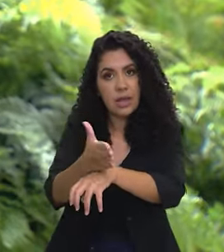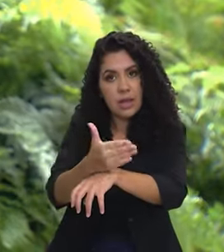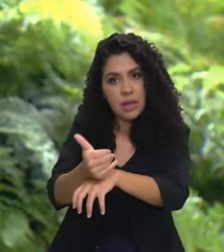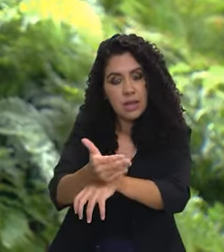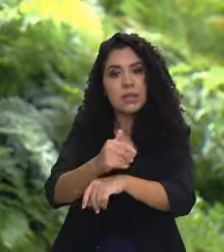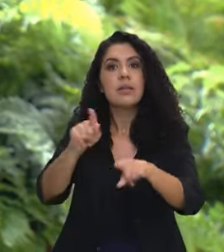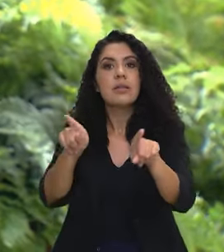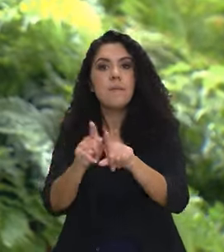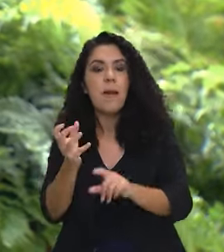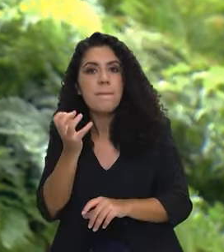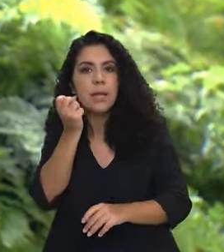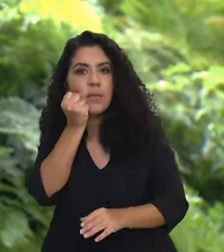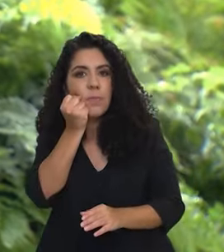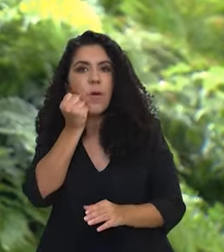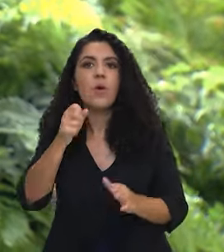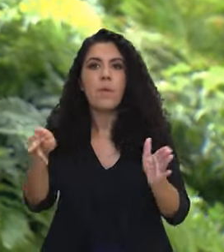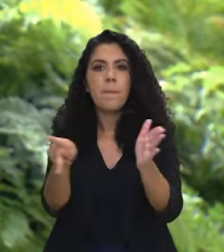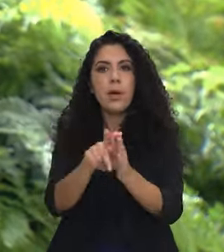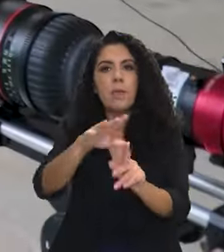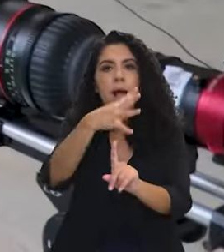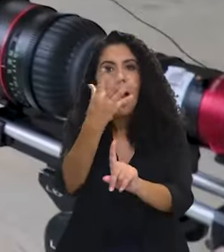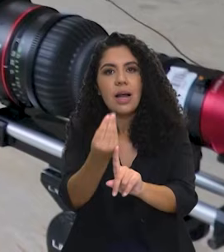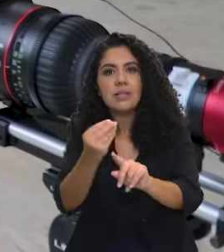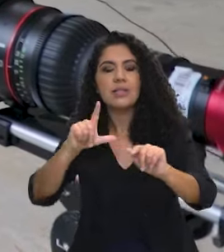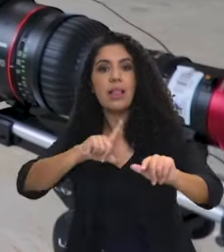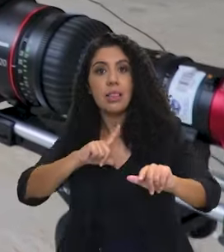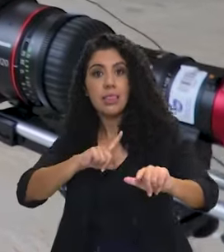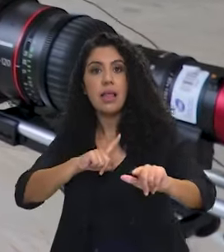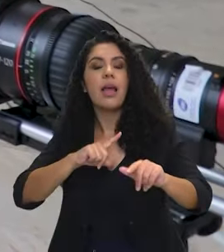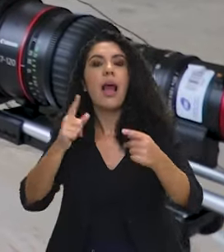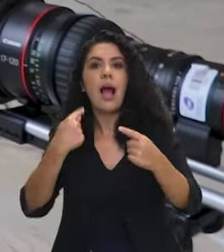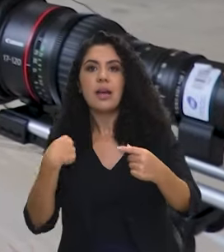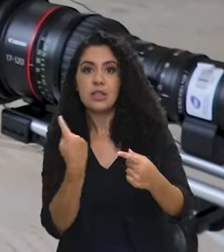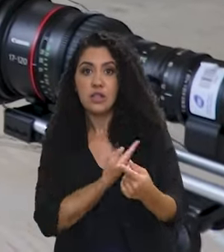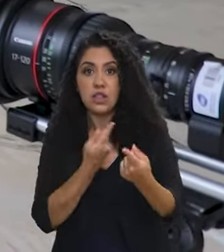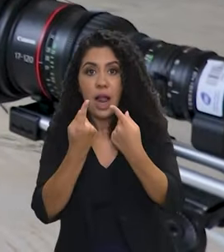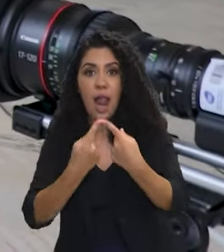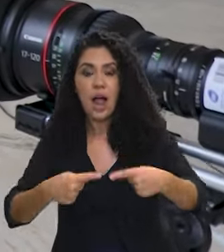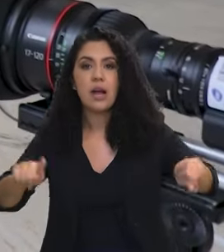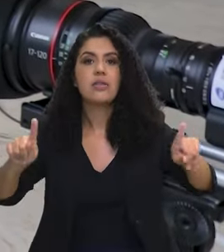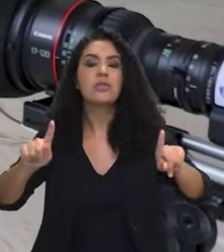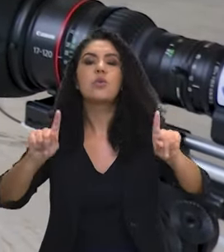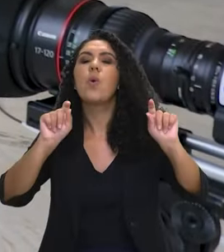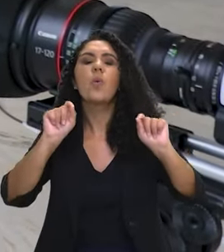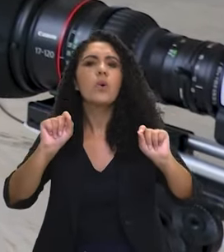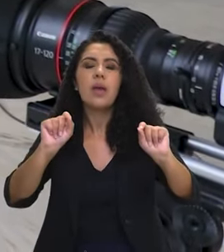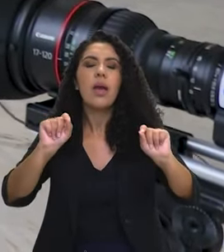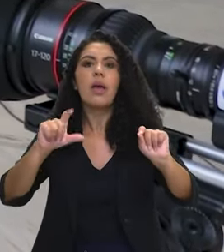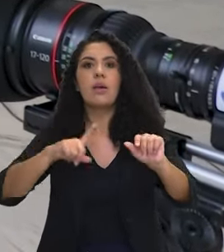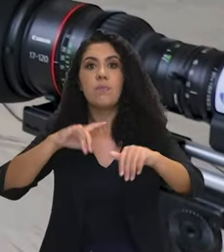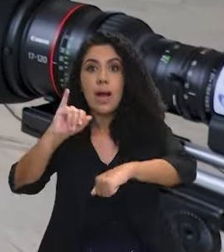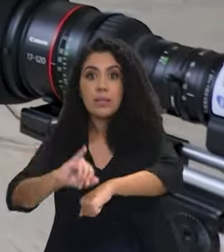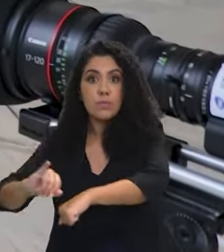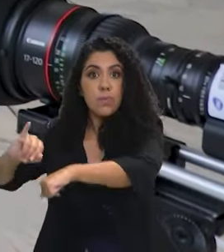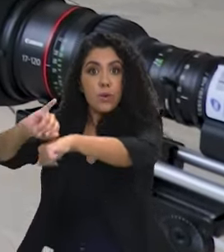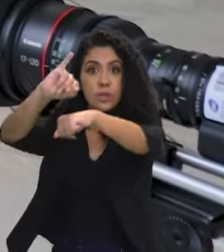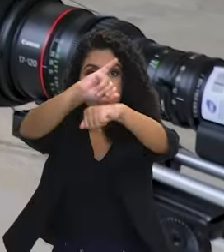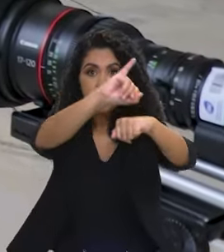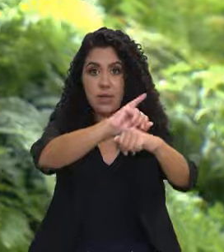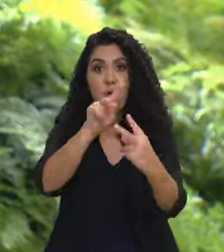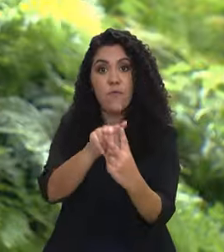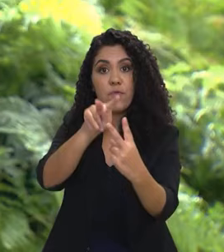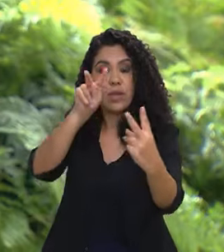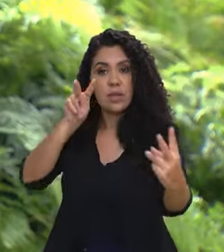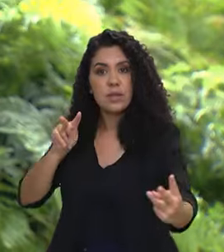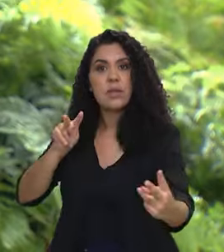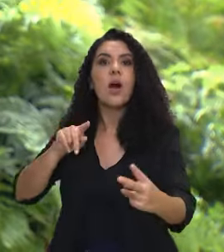de patrimônio artístico, a gente lançou uma exposição virtual sobre a presença feminina, elas no Itamaraty,